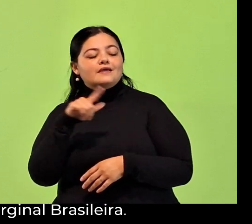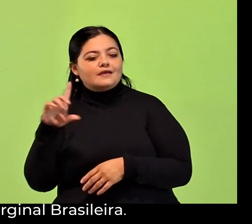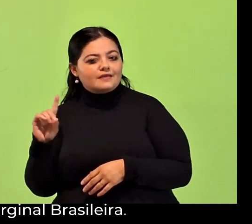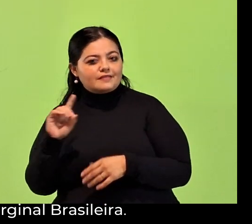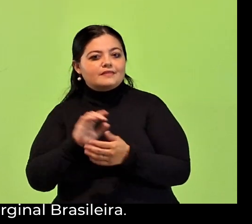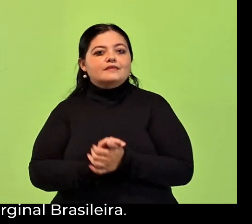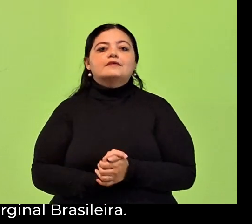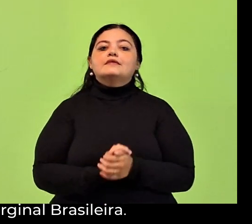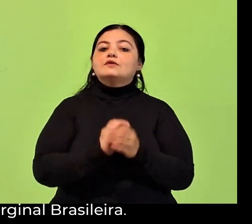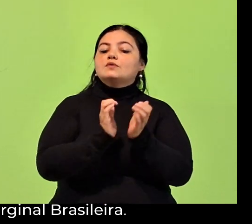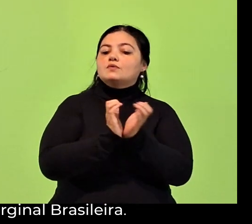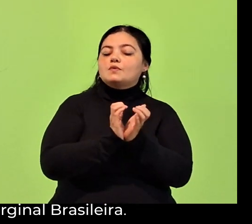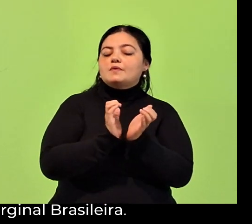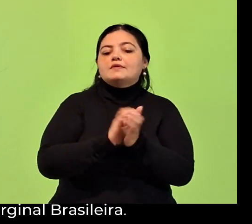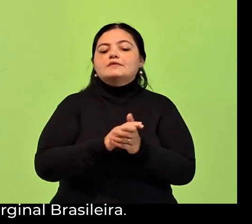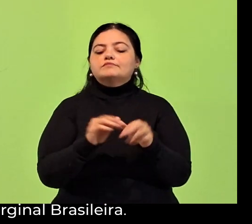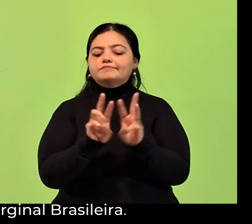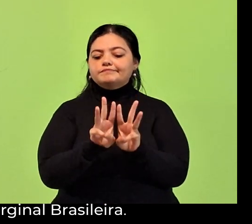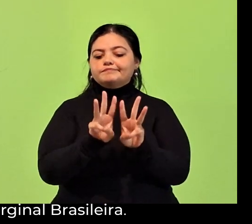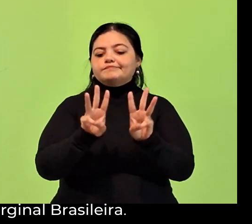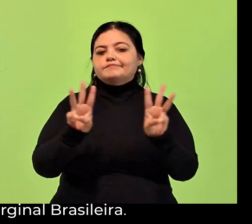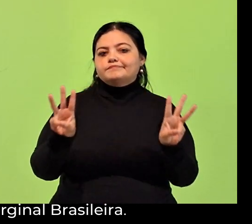Abantesma,